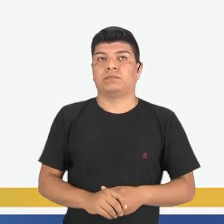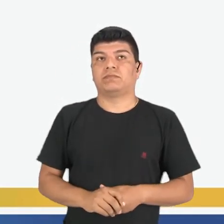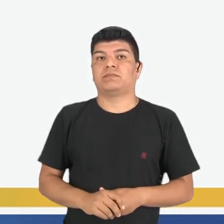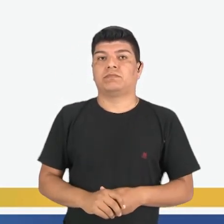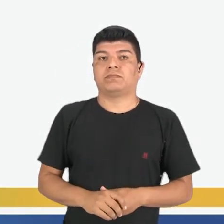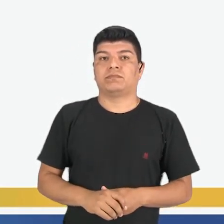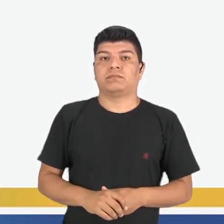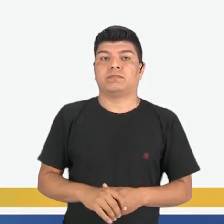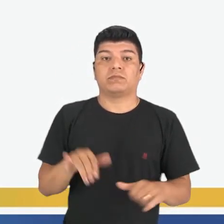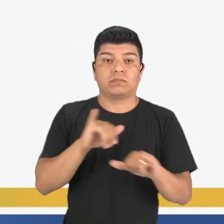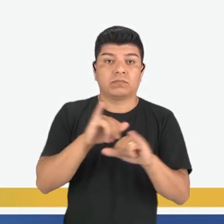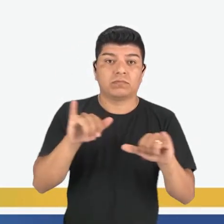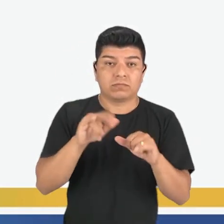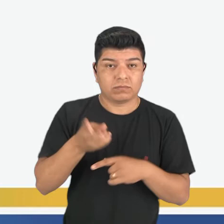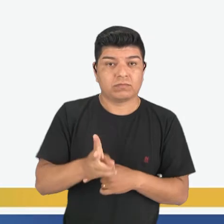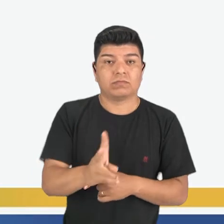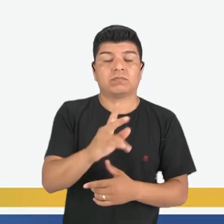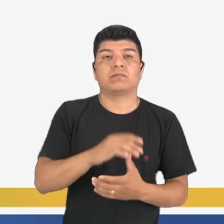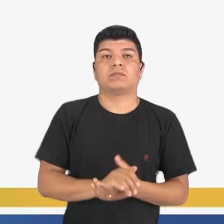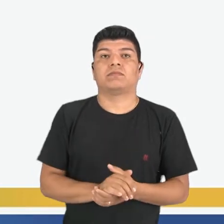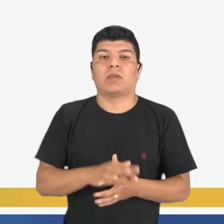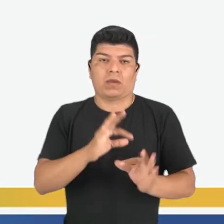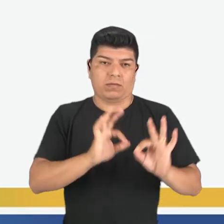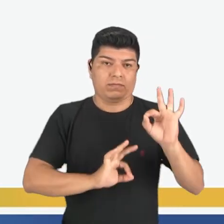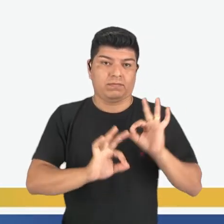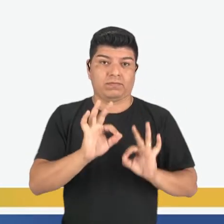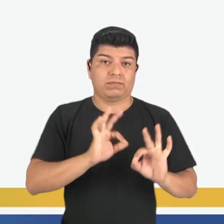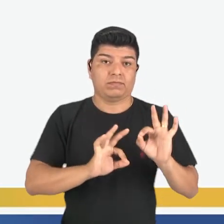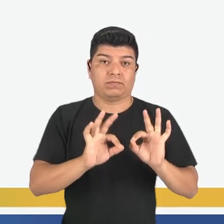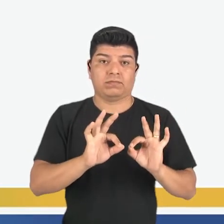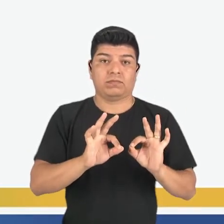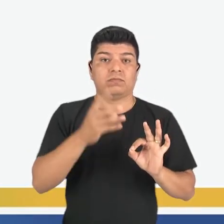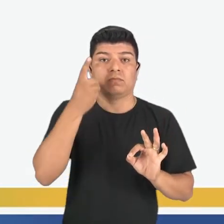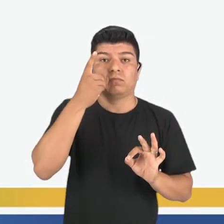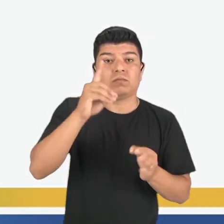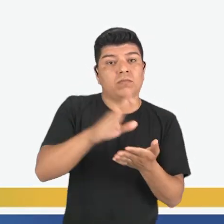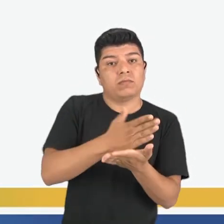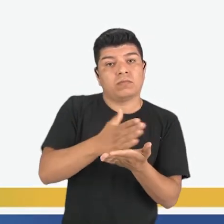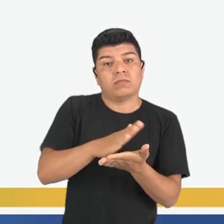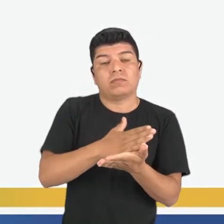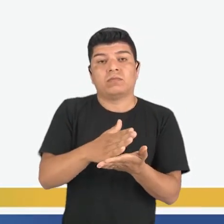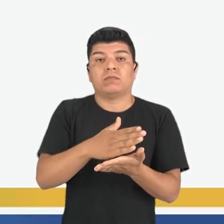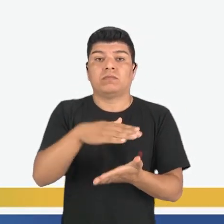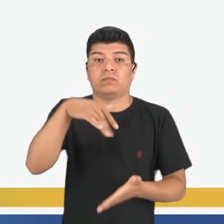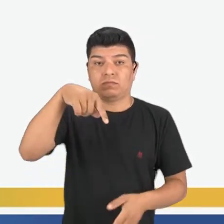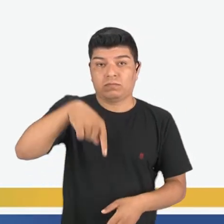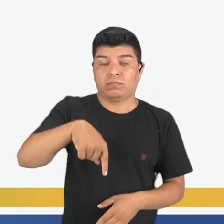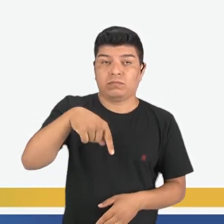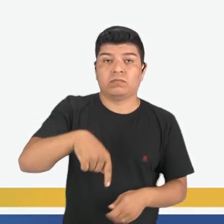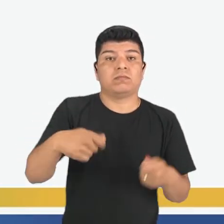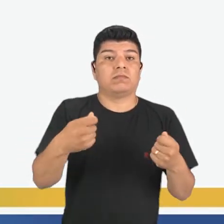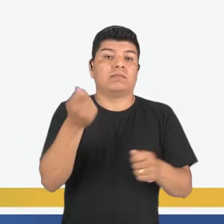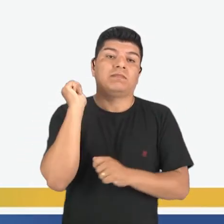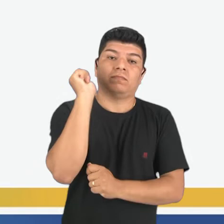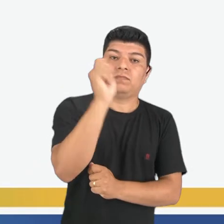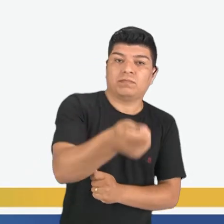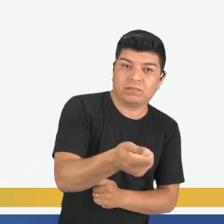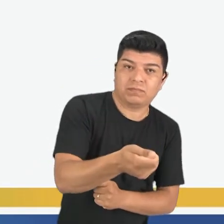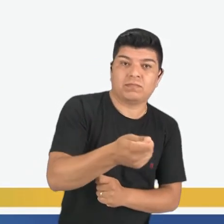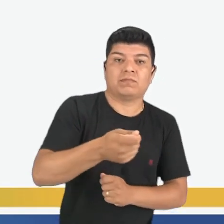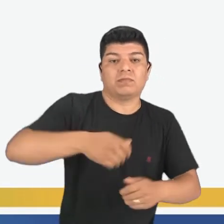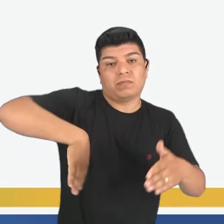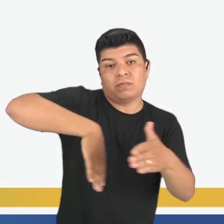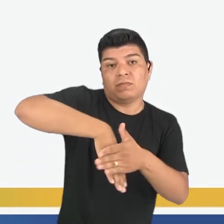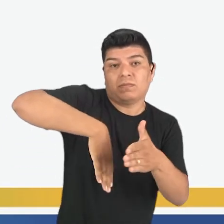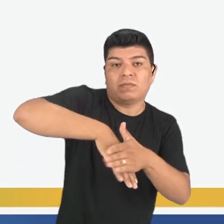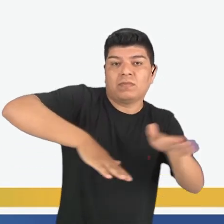Aí a mensagem aqui, ó, continuando aqui, ó. Planeje para passar alguns dias aqui. Podemos pescar, jogar